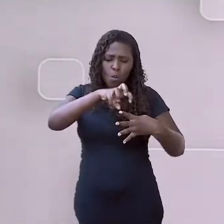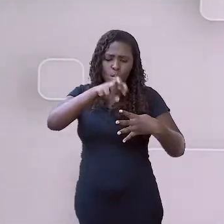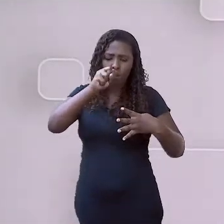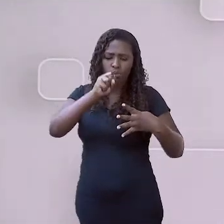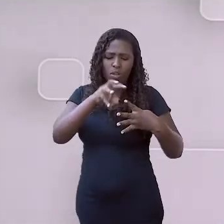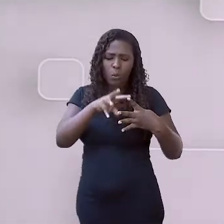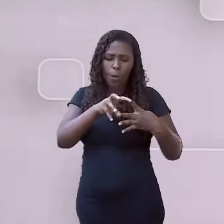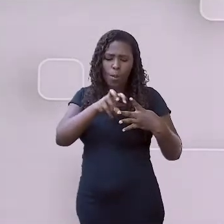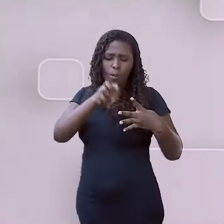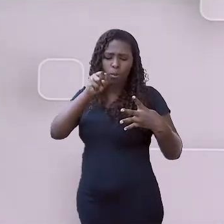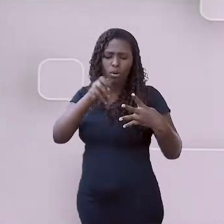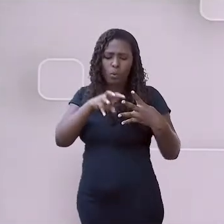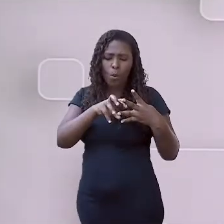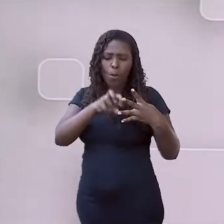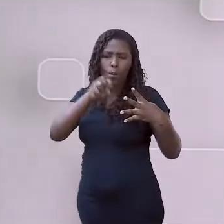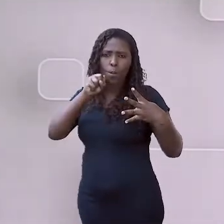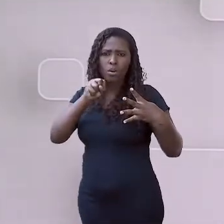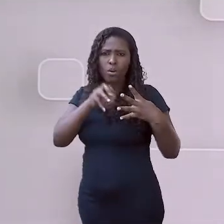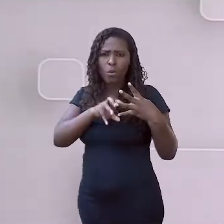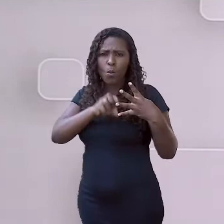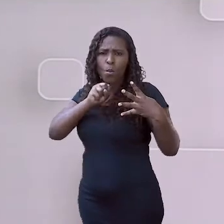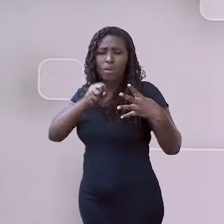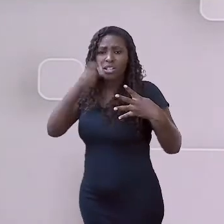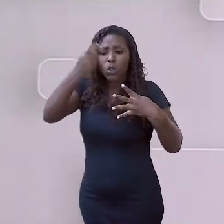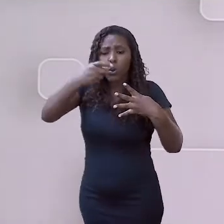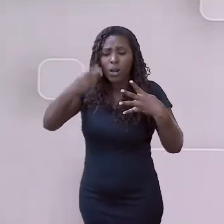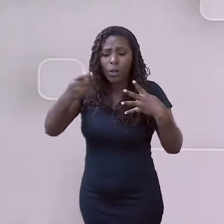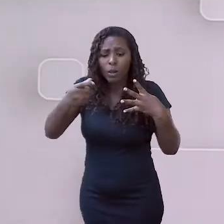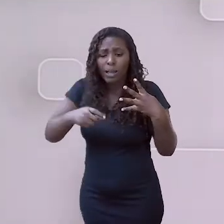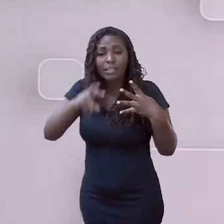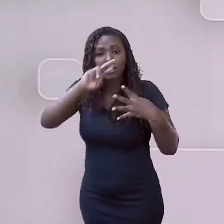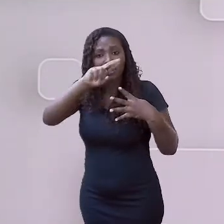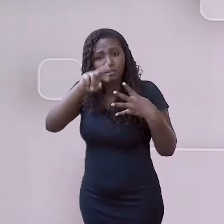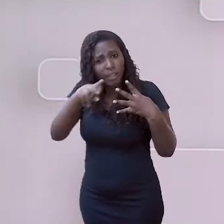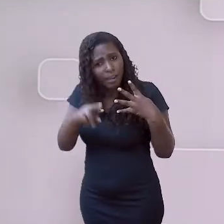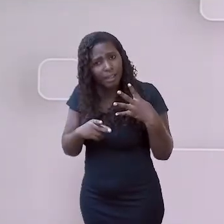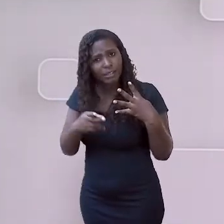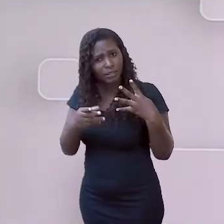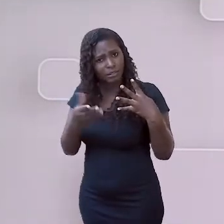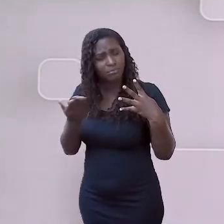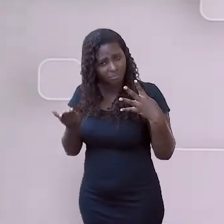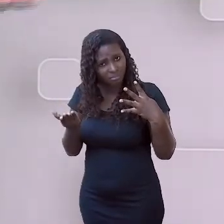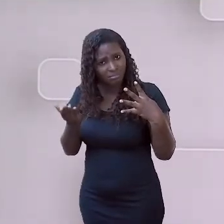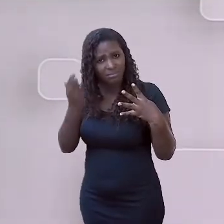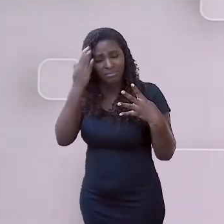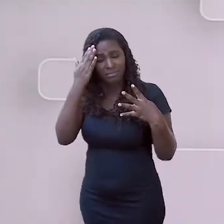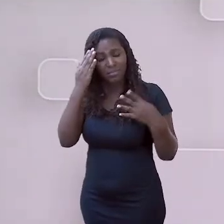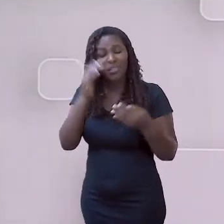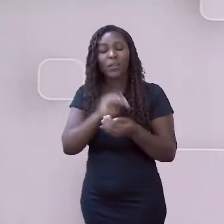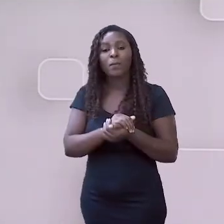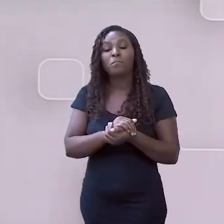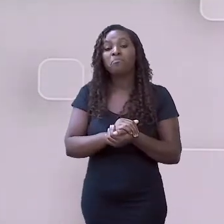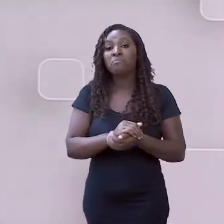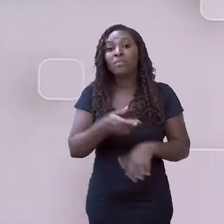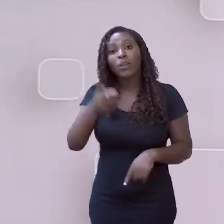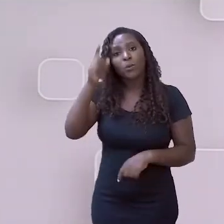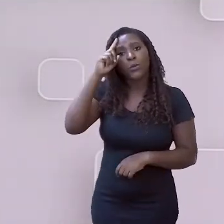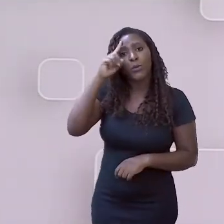todo. Você levanta de manhã, você tem o seu café da manhã. Você come um biscoito,